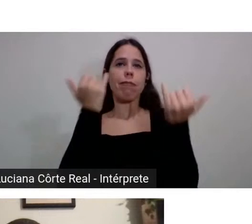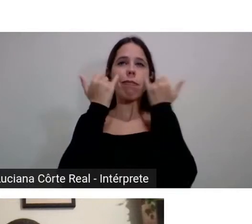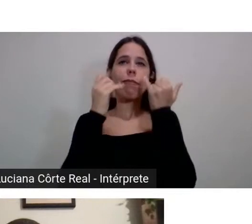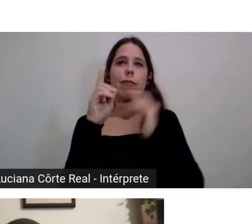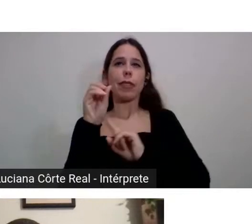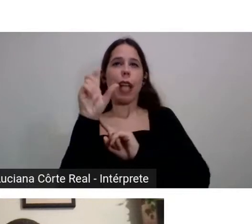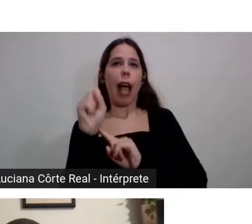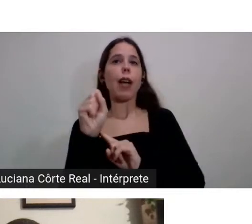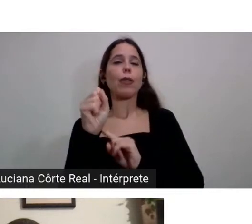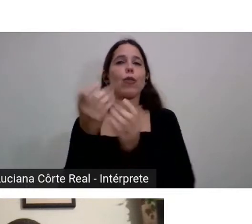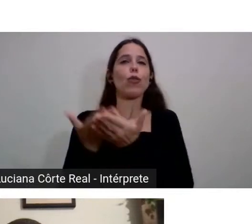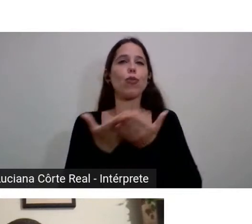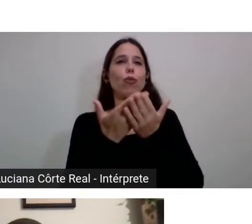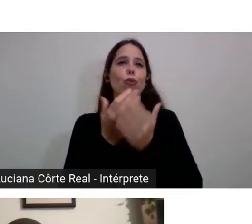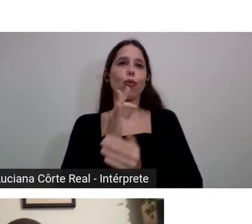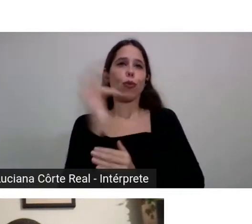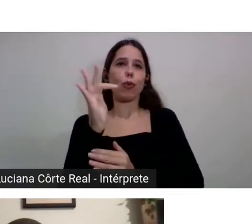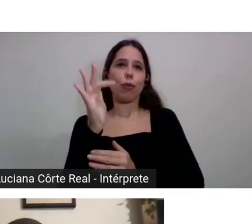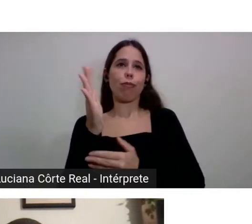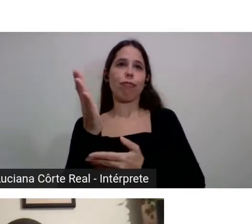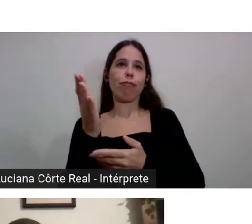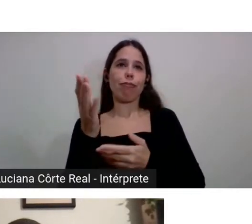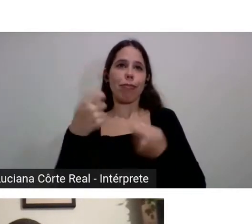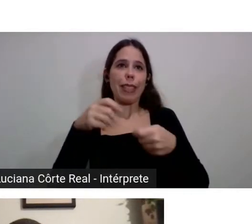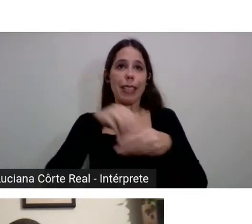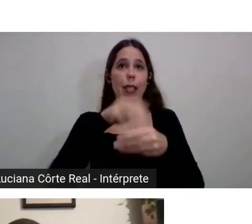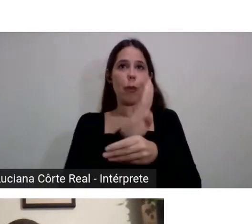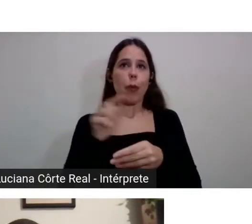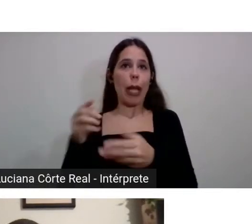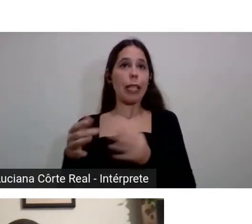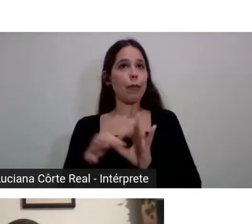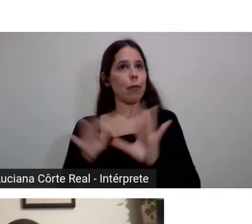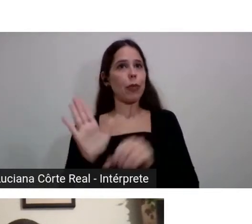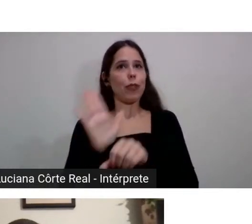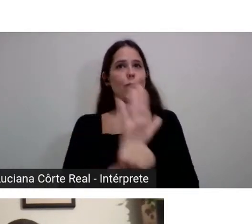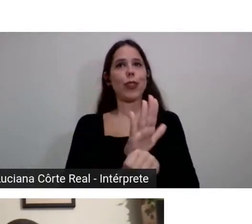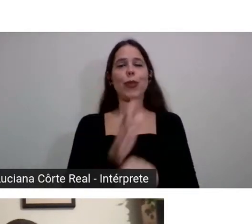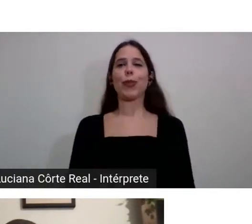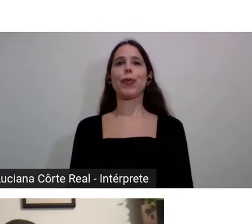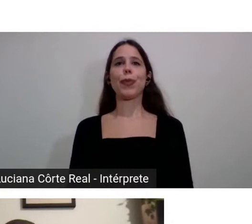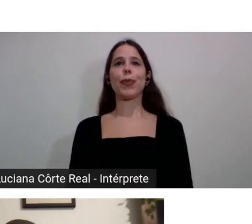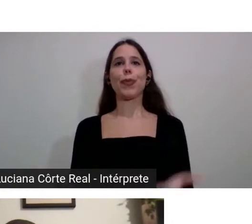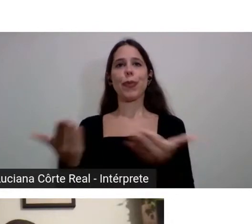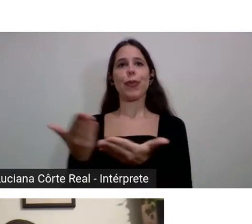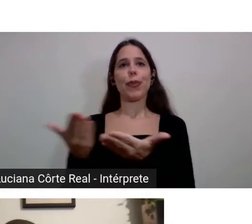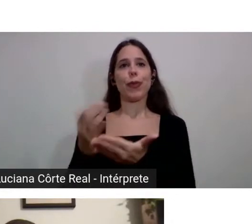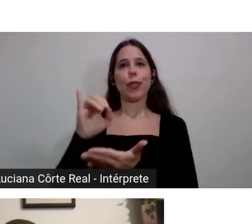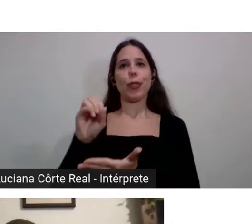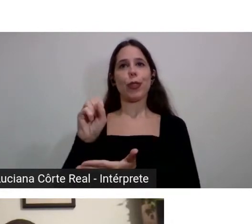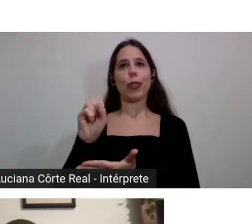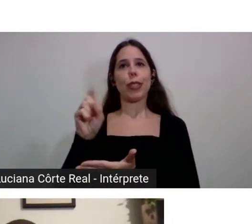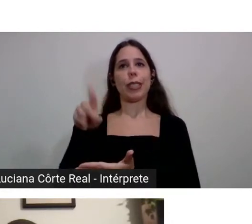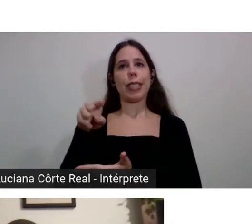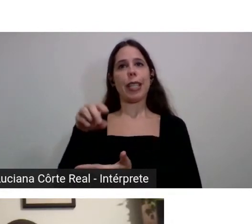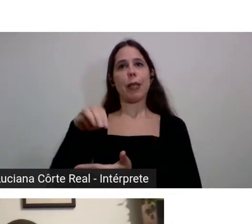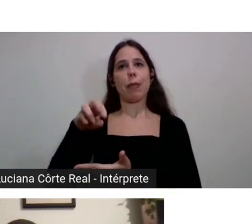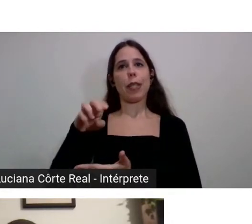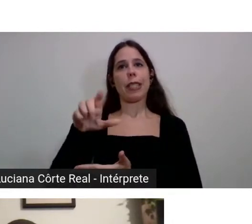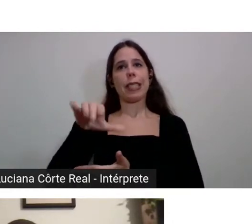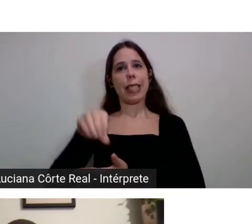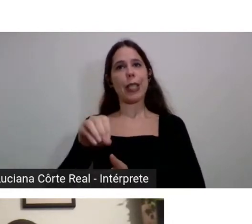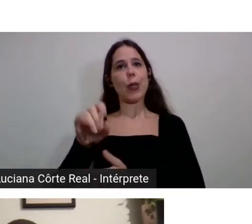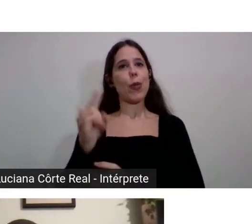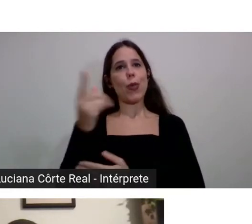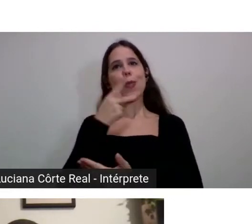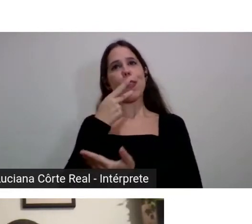Thank you very much, Professor Baker. José Marcelino, suas últimas palavras. Gostaria também